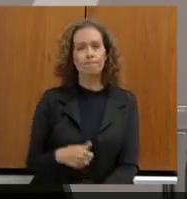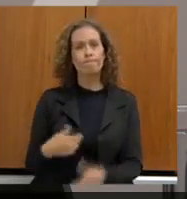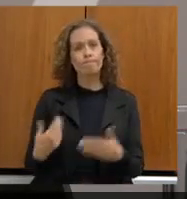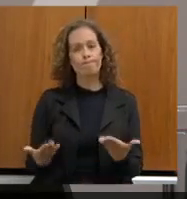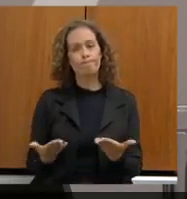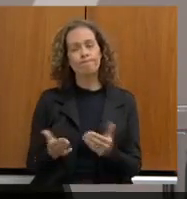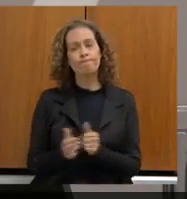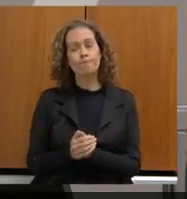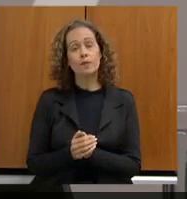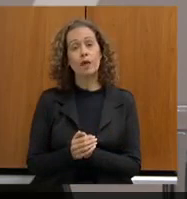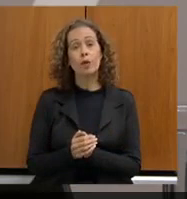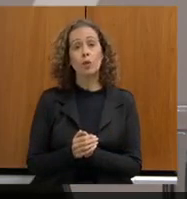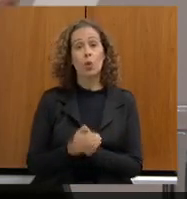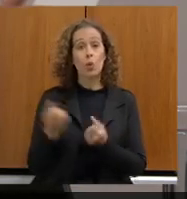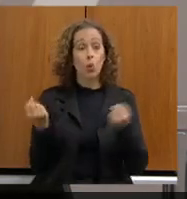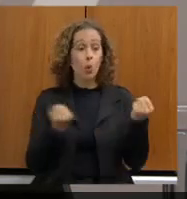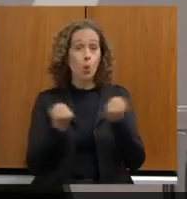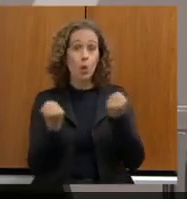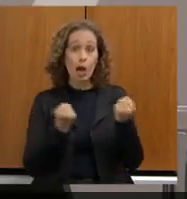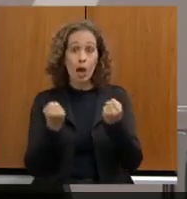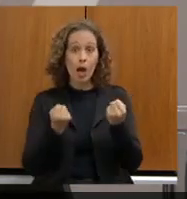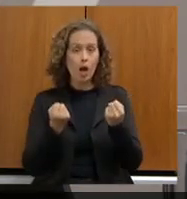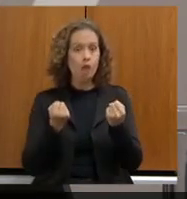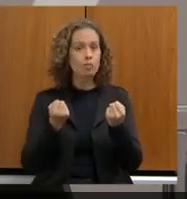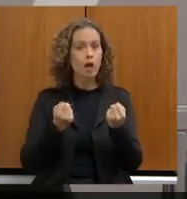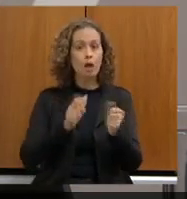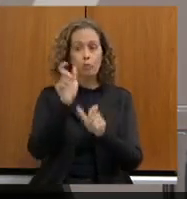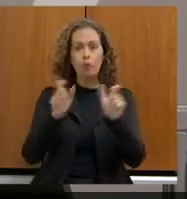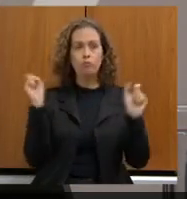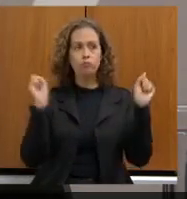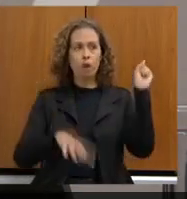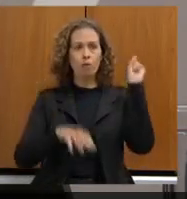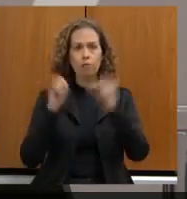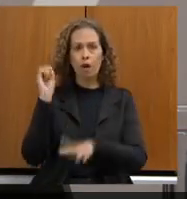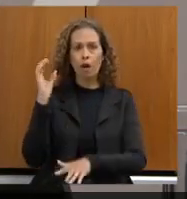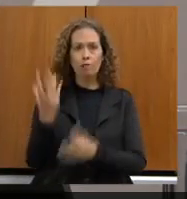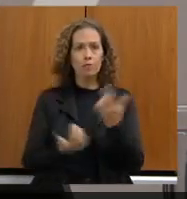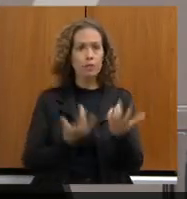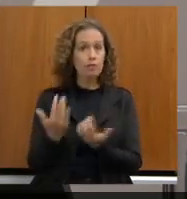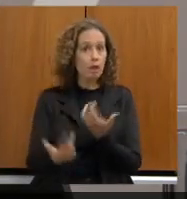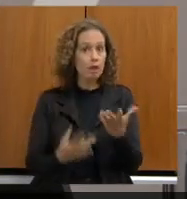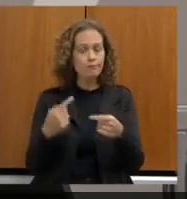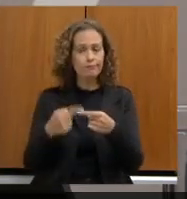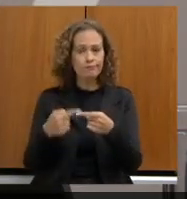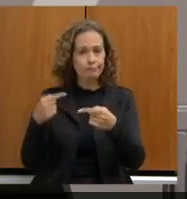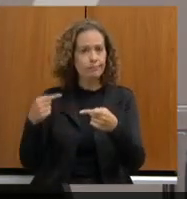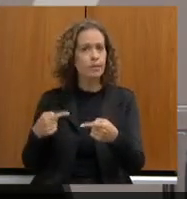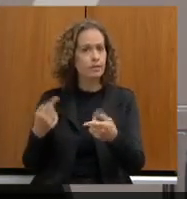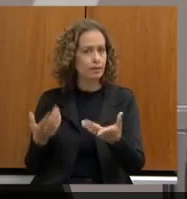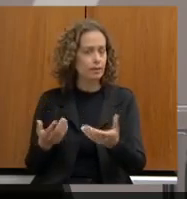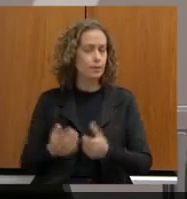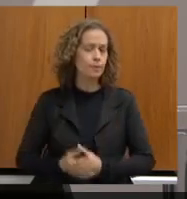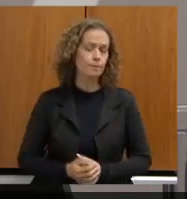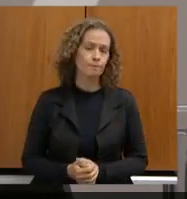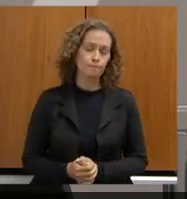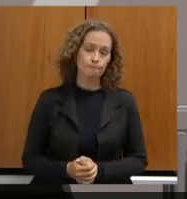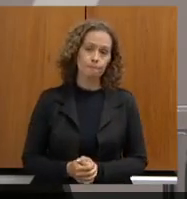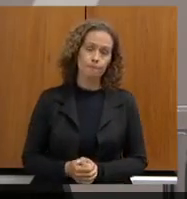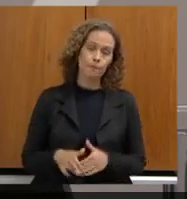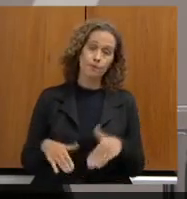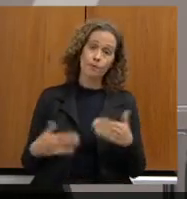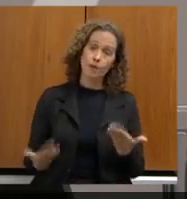queimada uma viatura na em Salinas aí na semana passada né então é